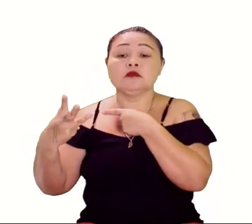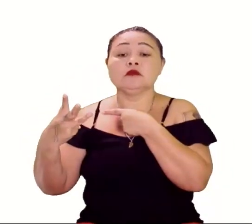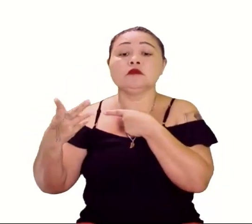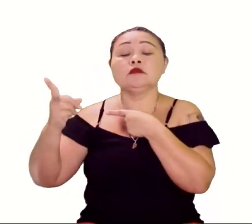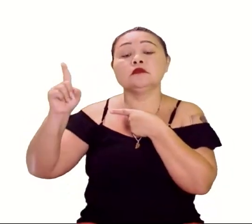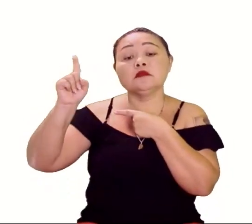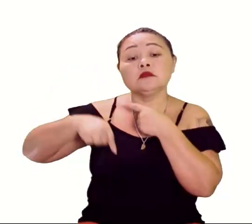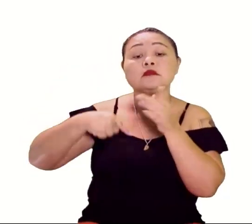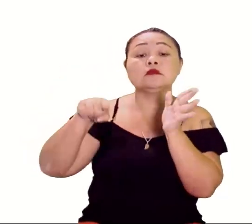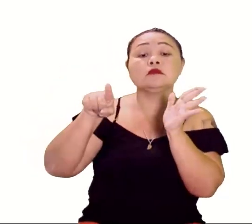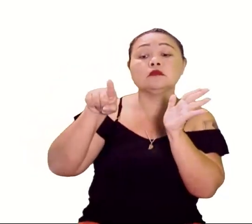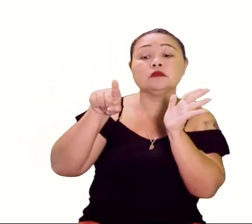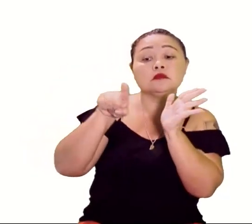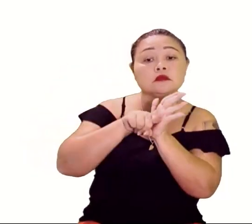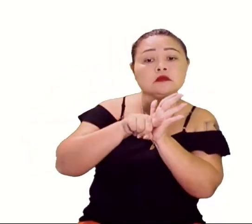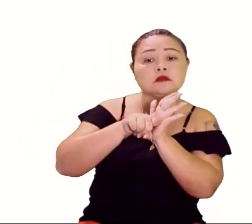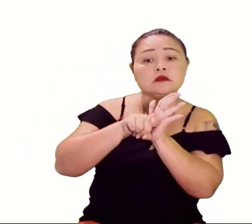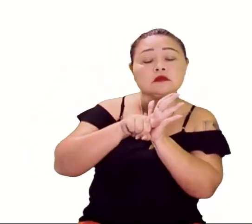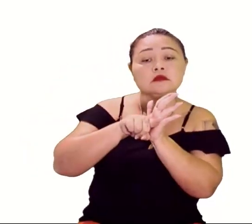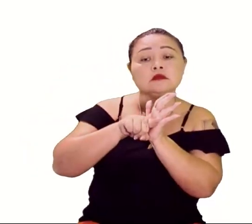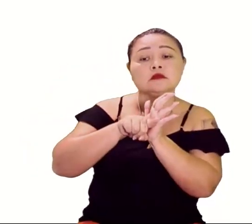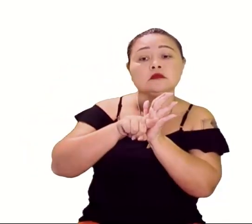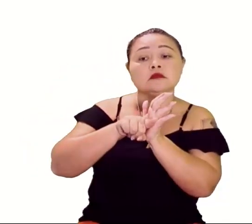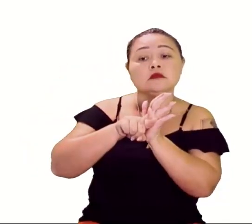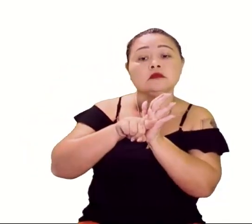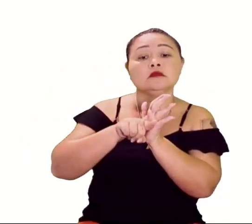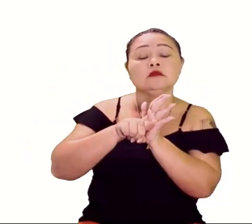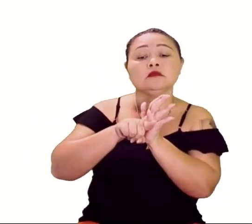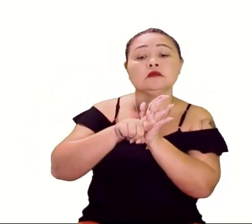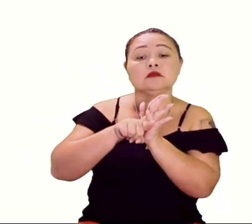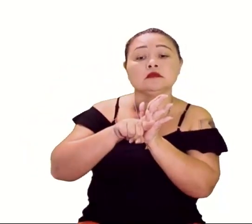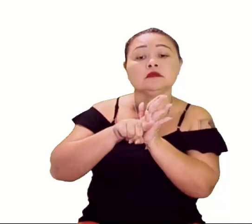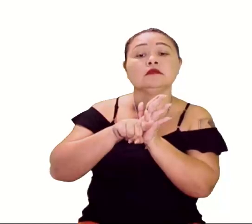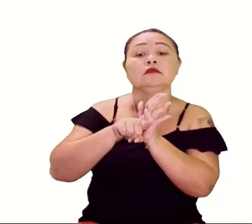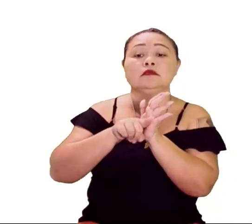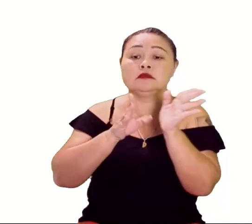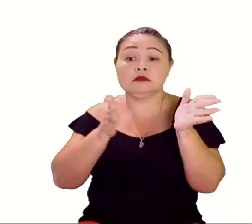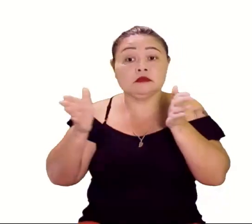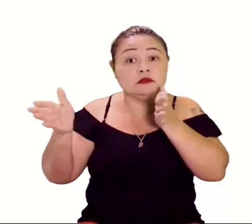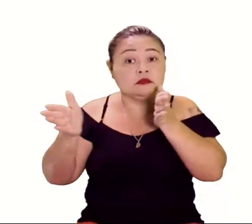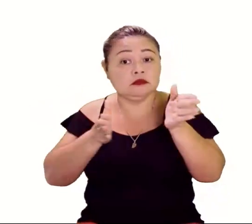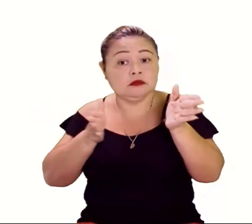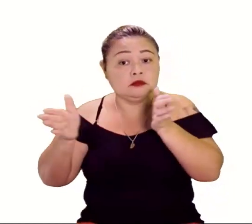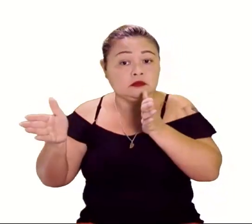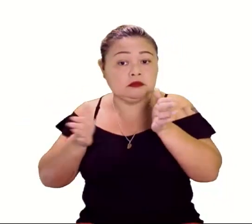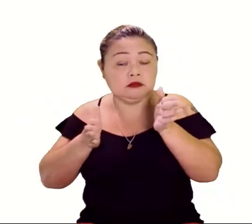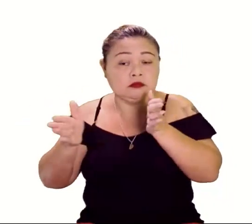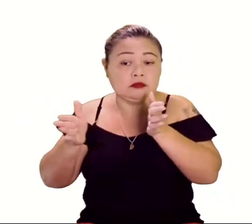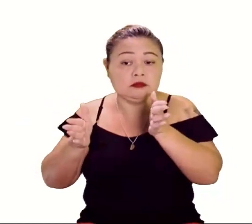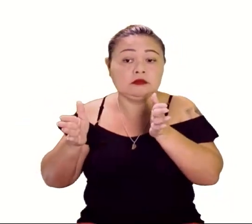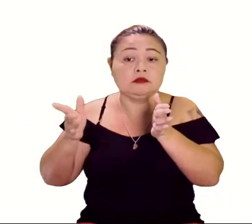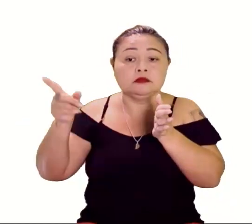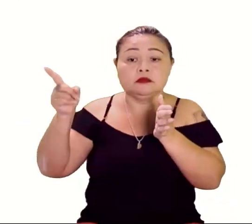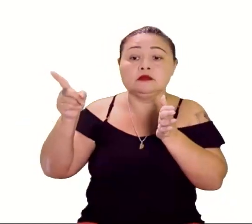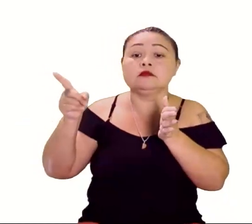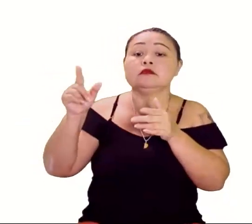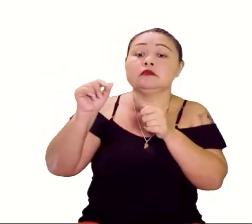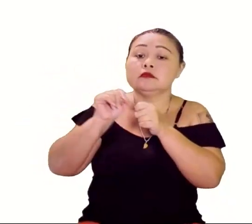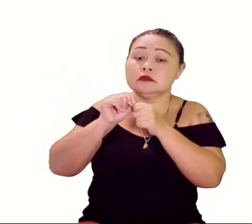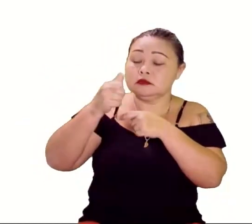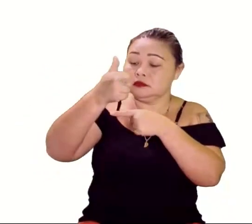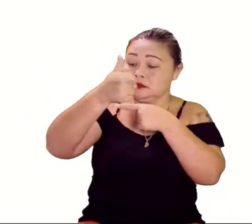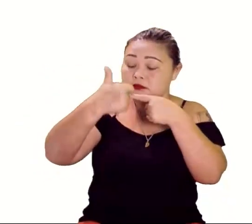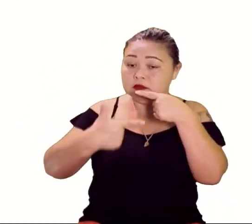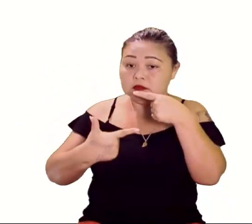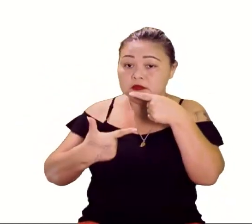onde ela é negativa? Ela é negativa entre menos meio e